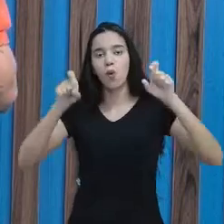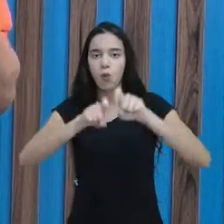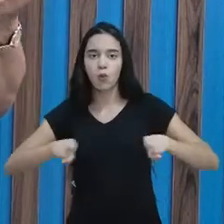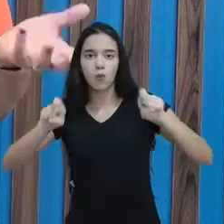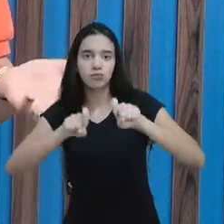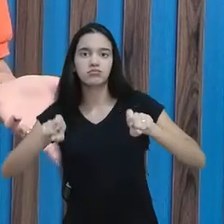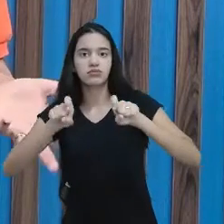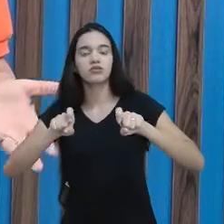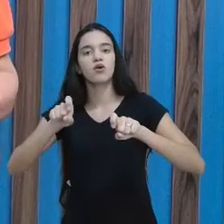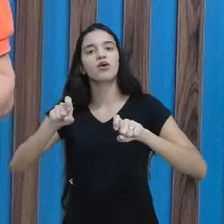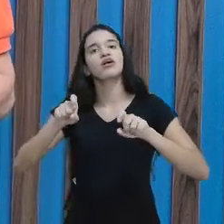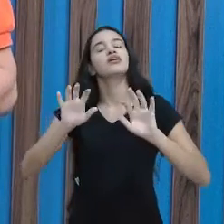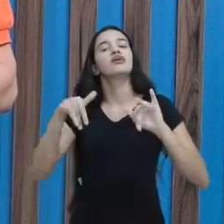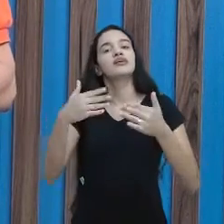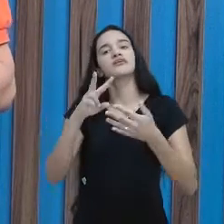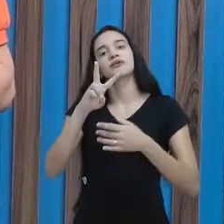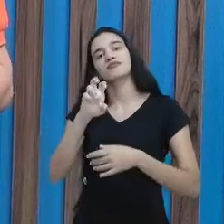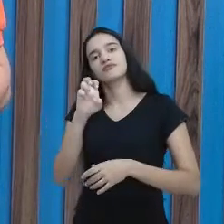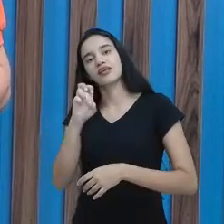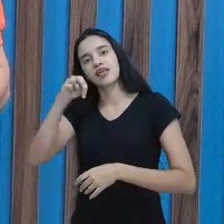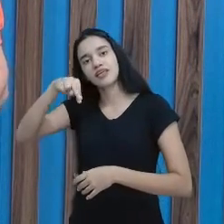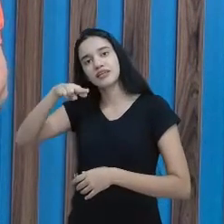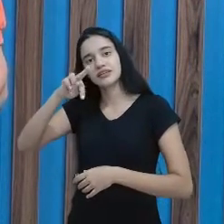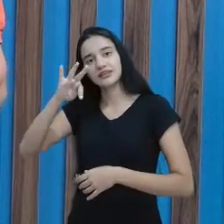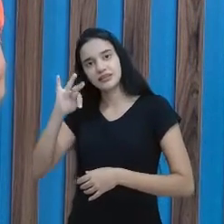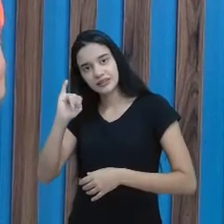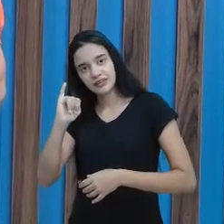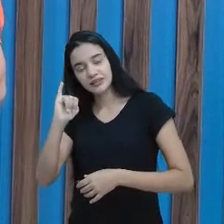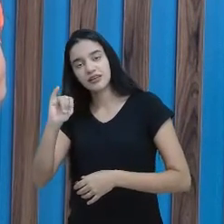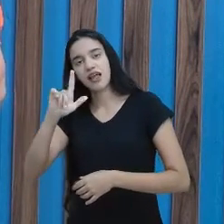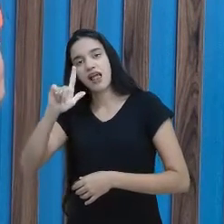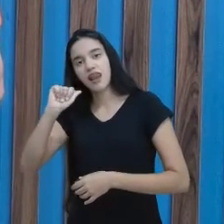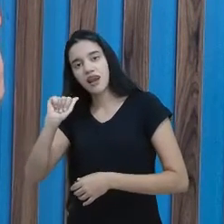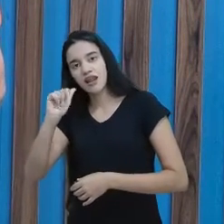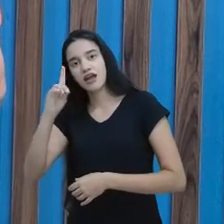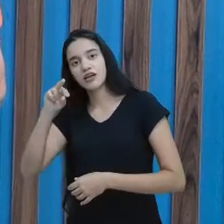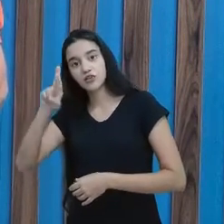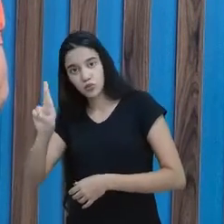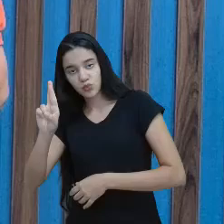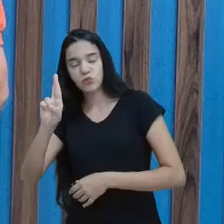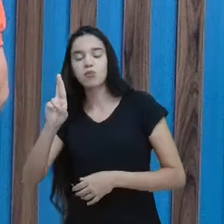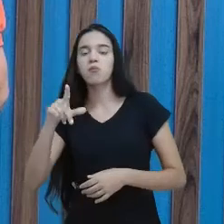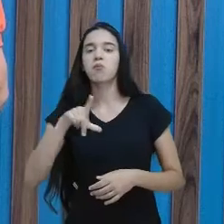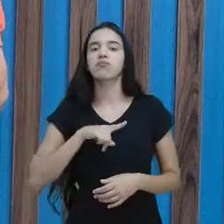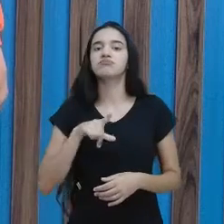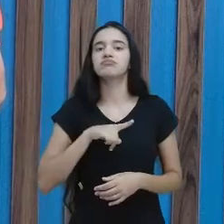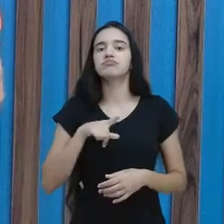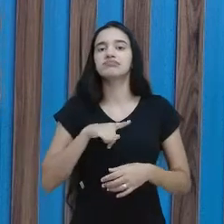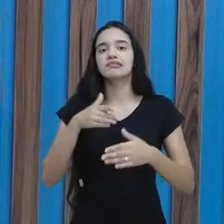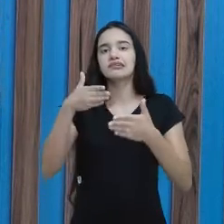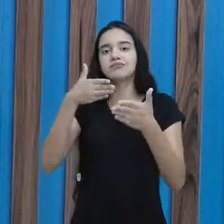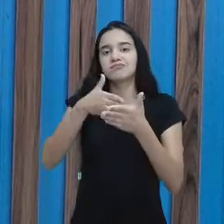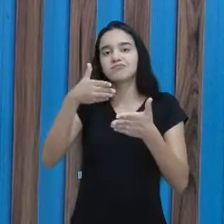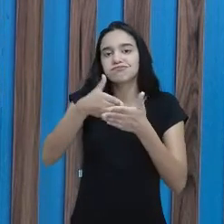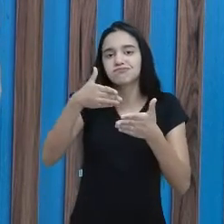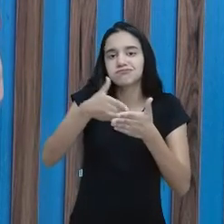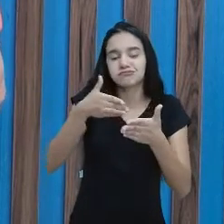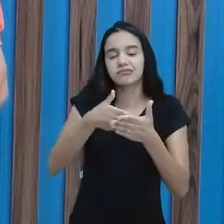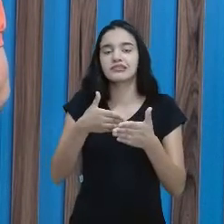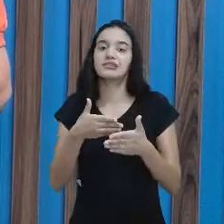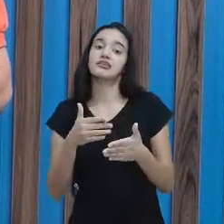é, ventilador. Então, esses circuitos elétricos, eles são compostos por condutores, os fios de condutores